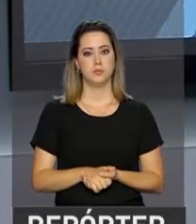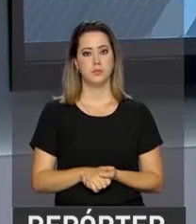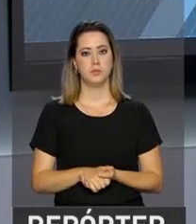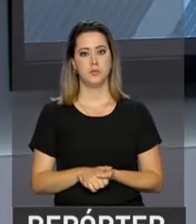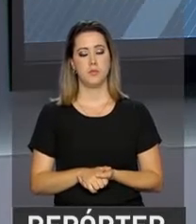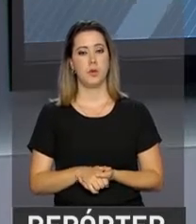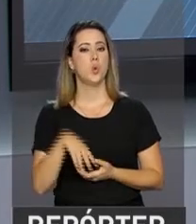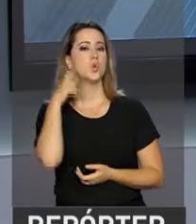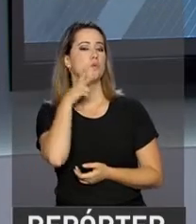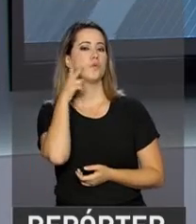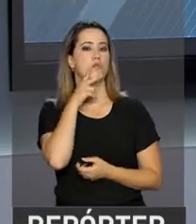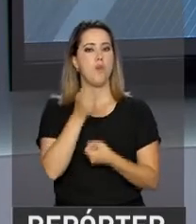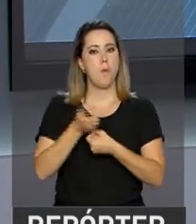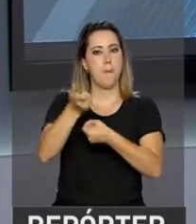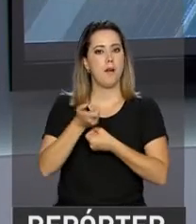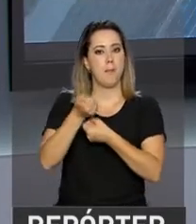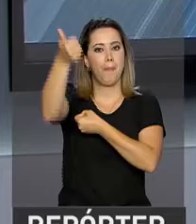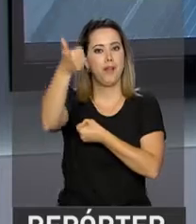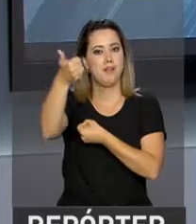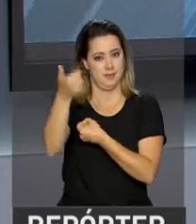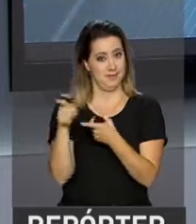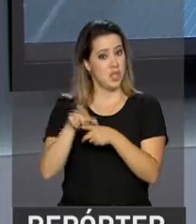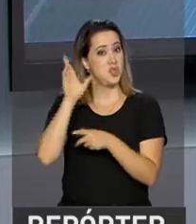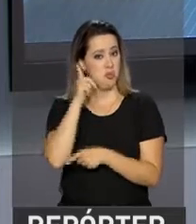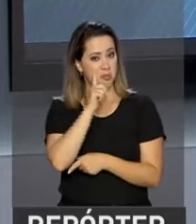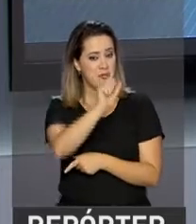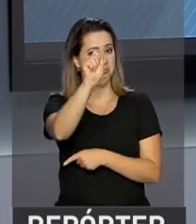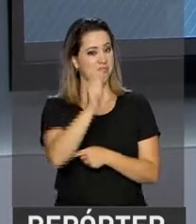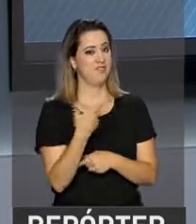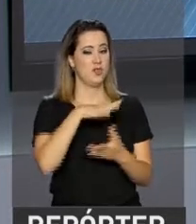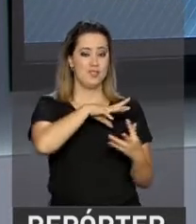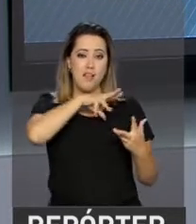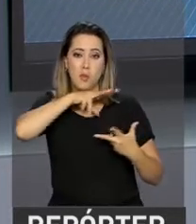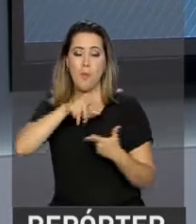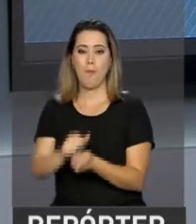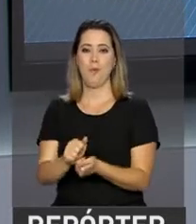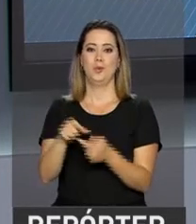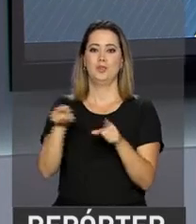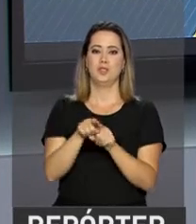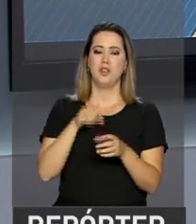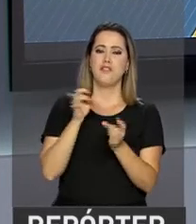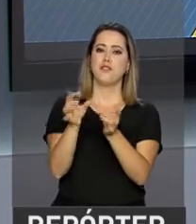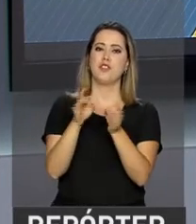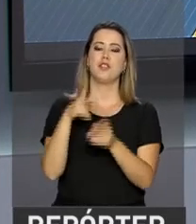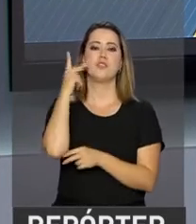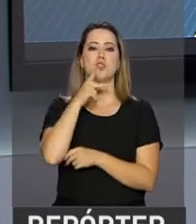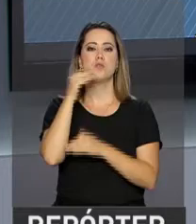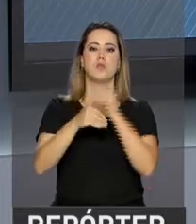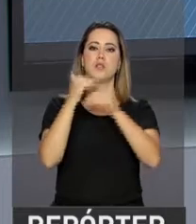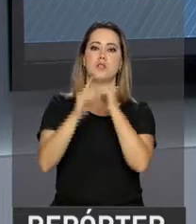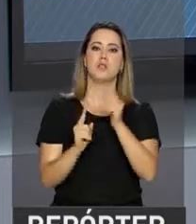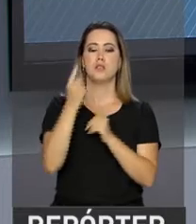os vinhos espumantes brasileiros tem conquistado o mercado internacional as exportações de vinho cresceram no primeiro